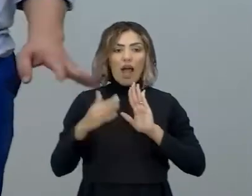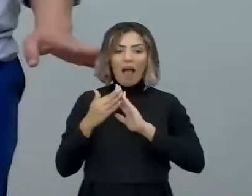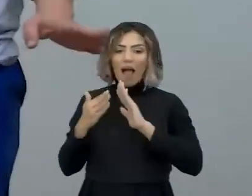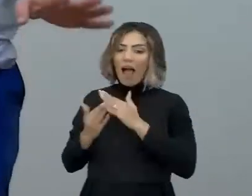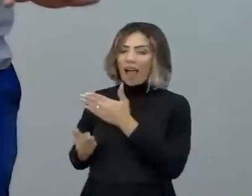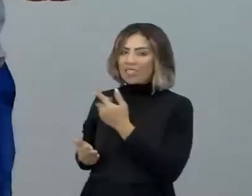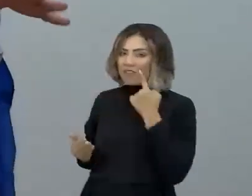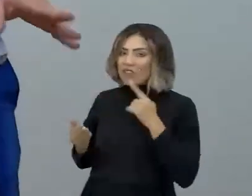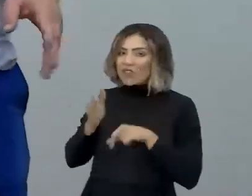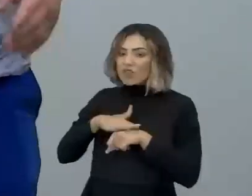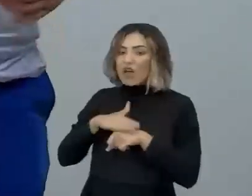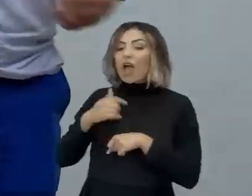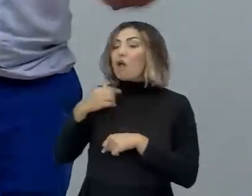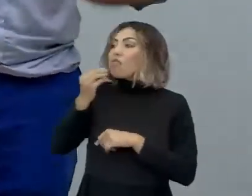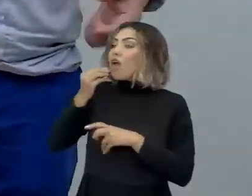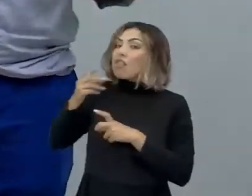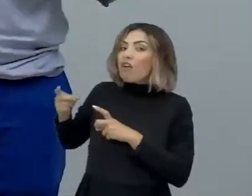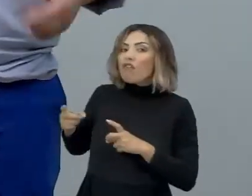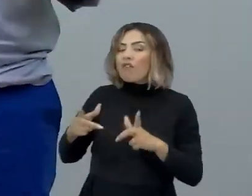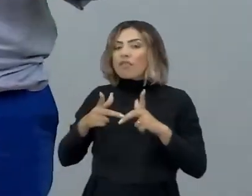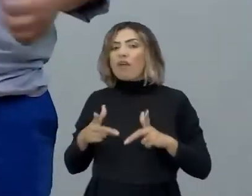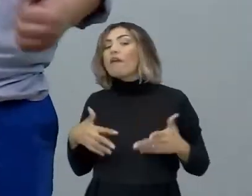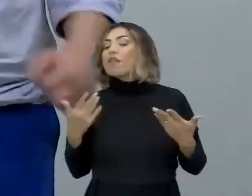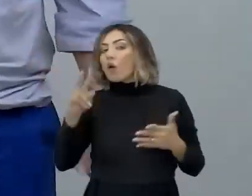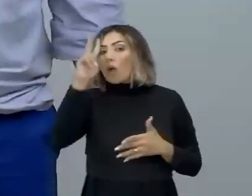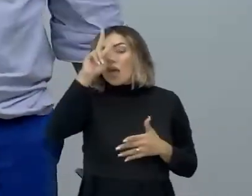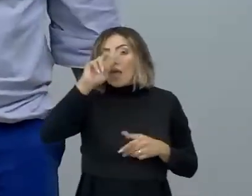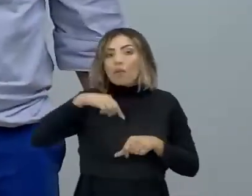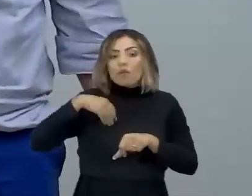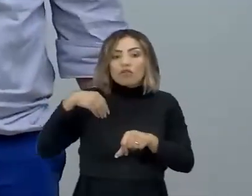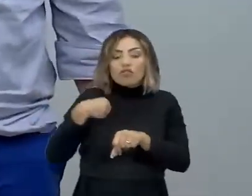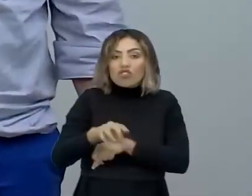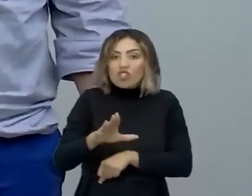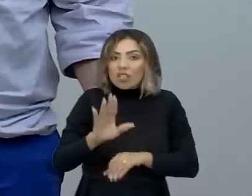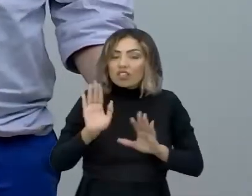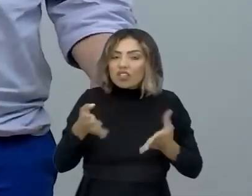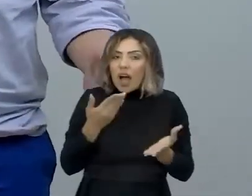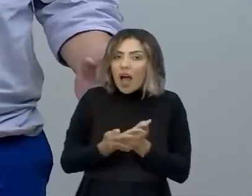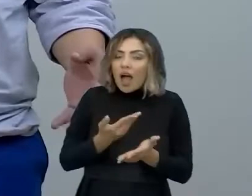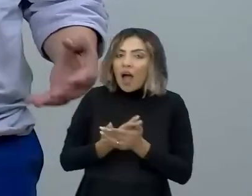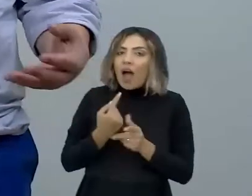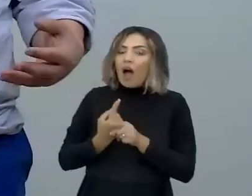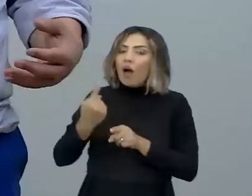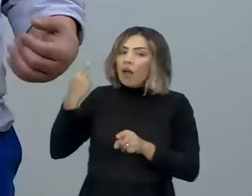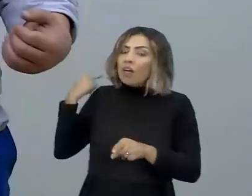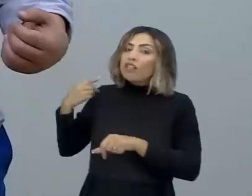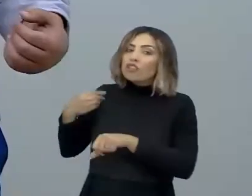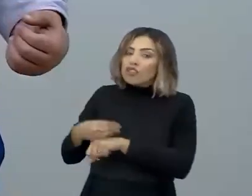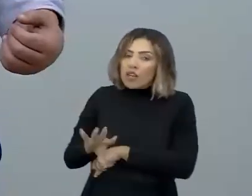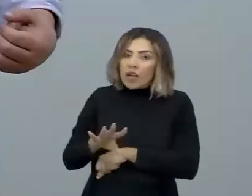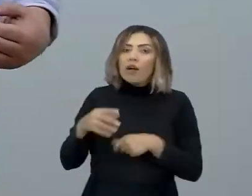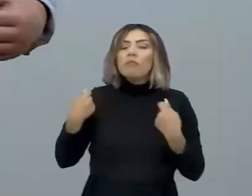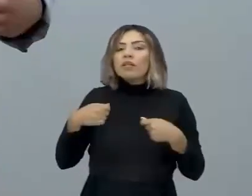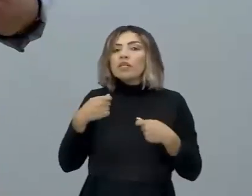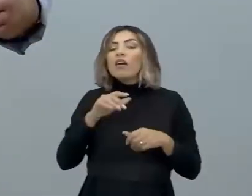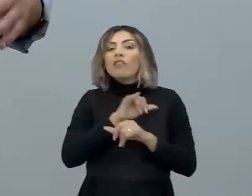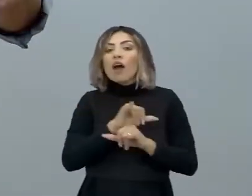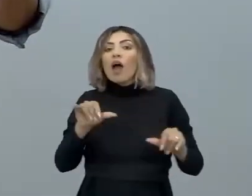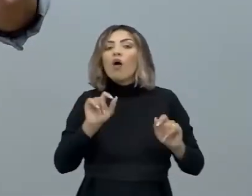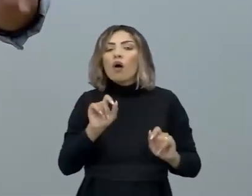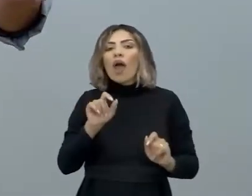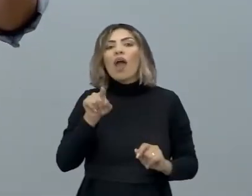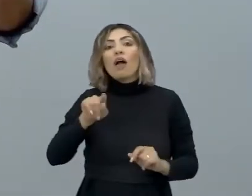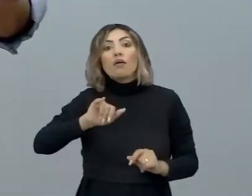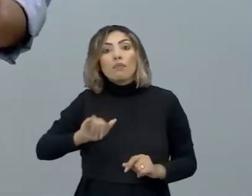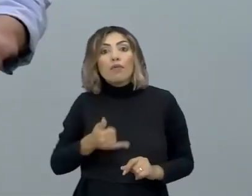tudo bem? Então, lembre-se das dicas que eu dei na nossa última aula, né? Tem que falar as vantagens, né? Tem